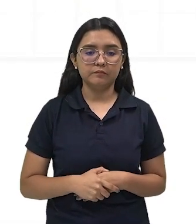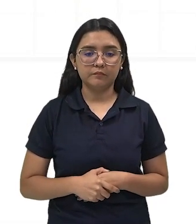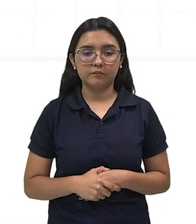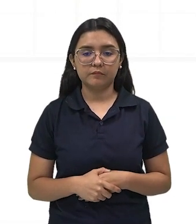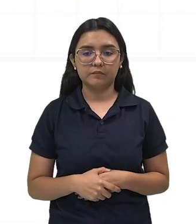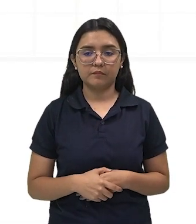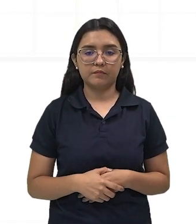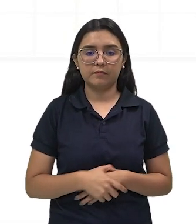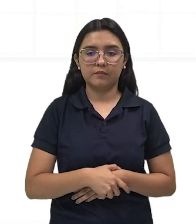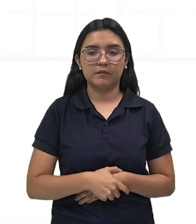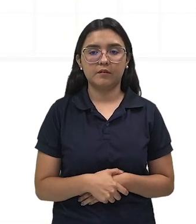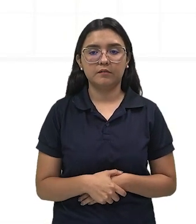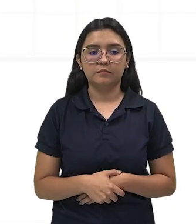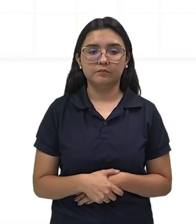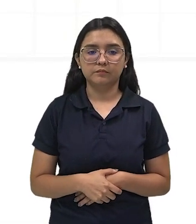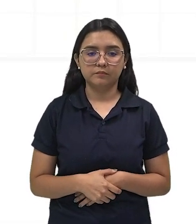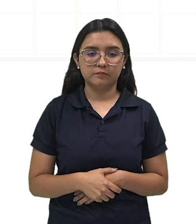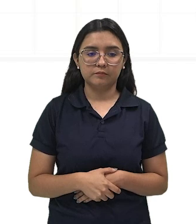Quantos